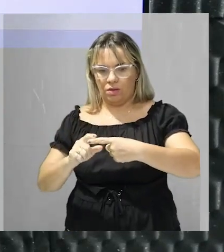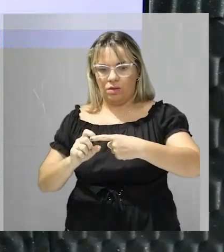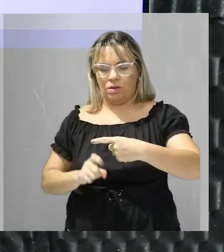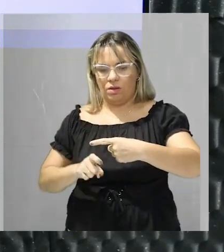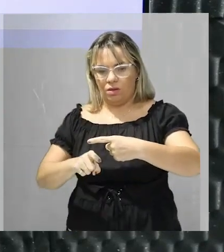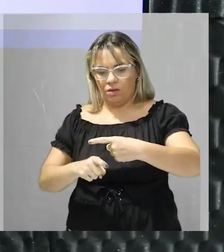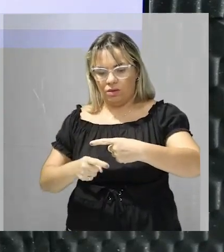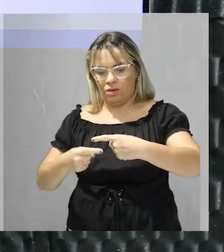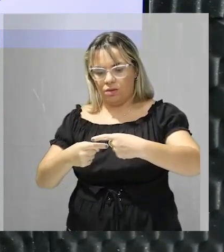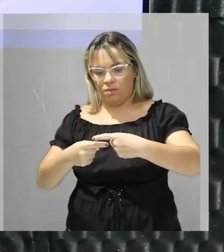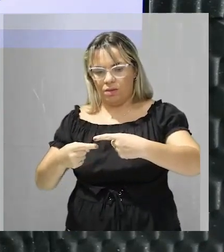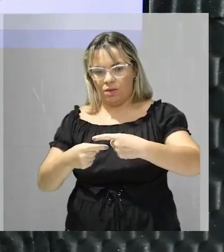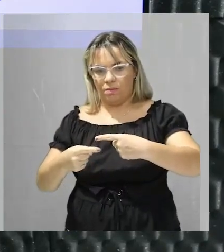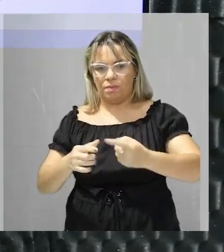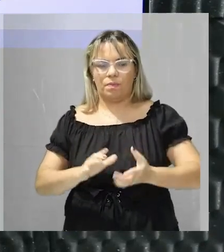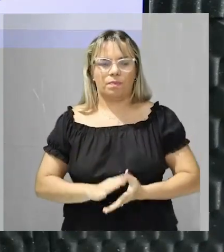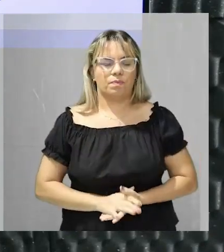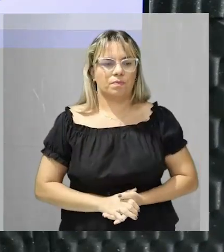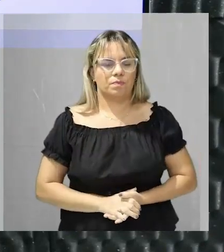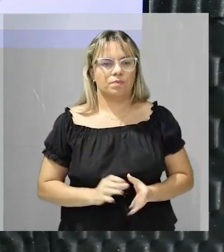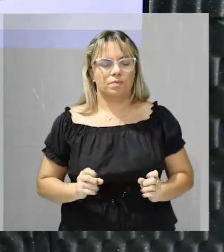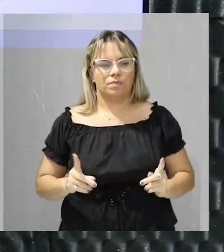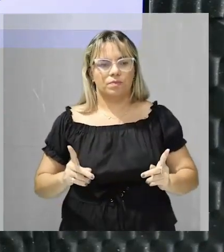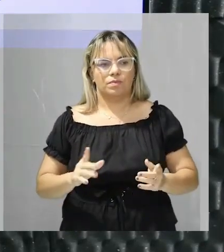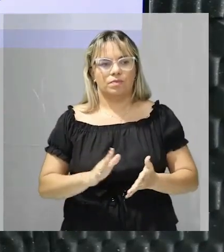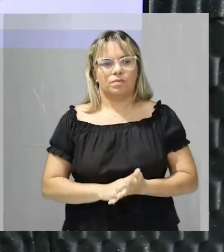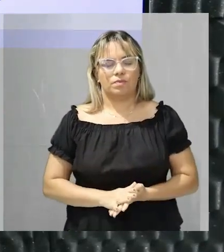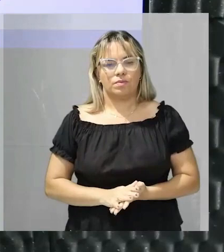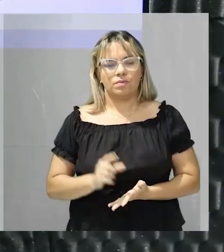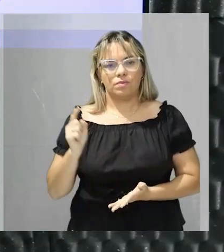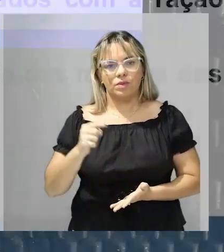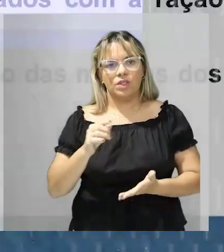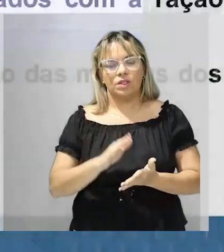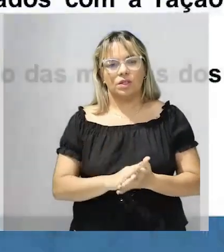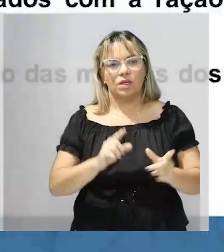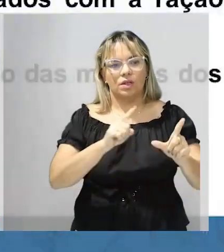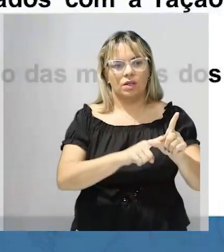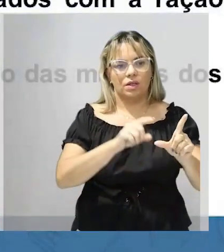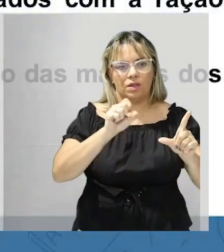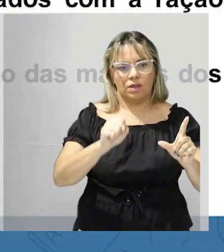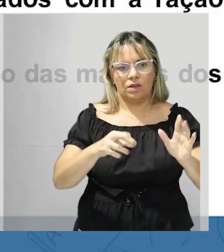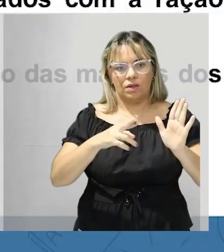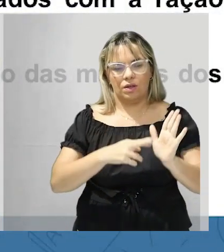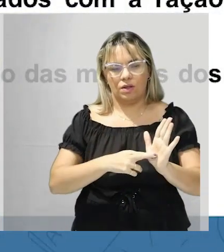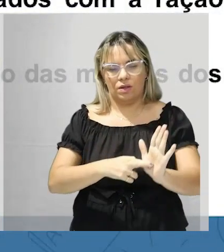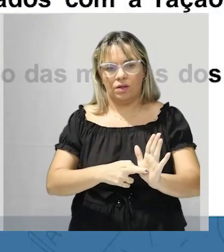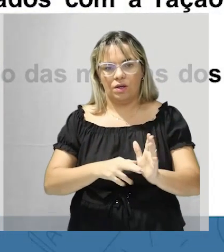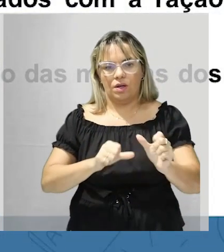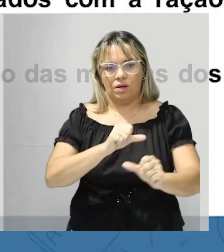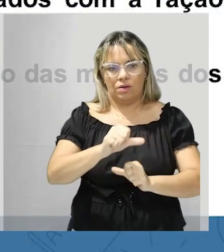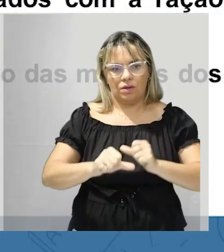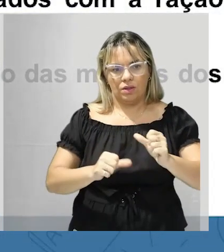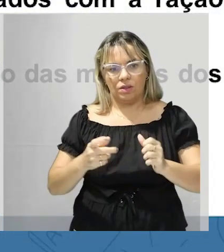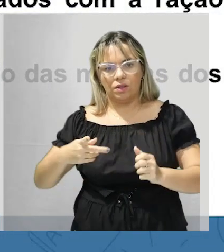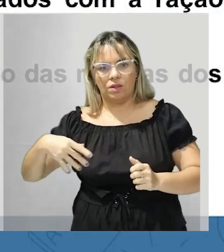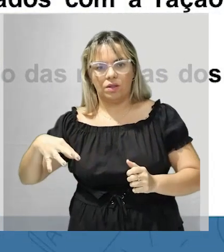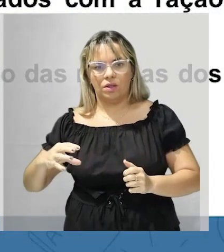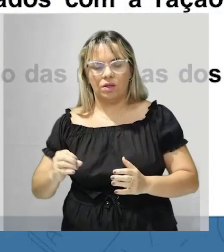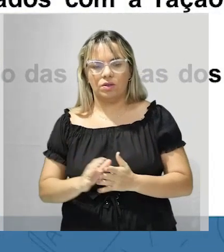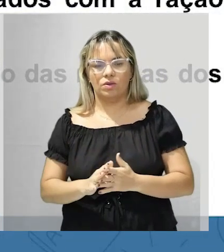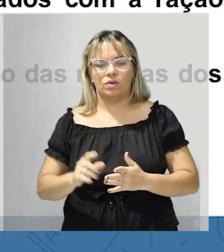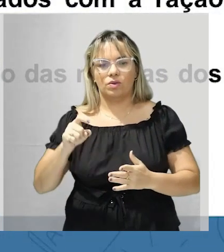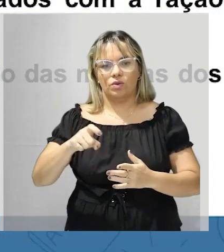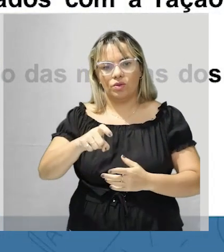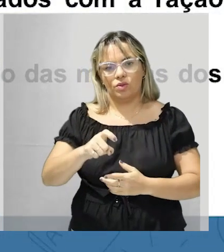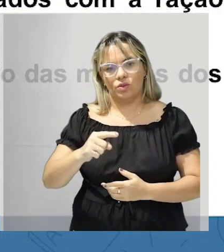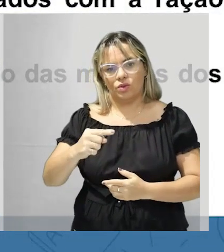Barra tá em que S representa o desvio padrão e x/